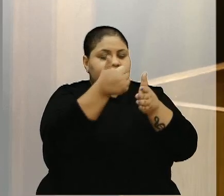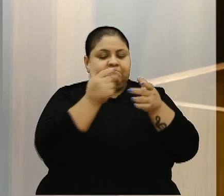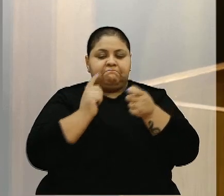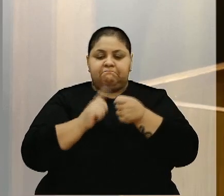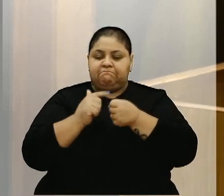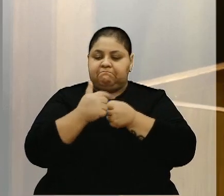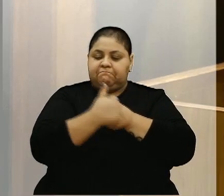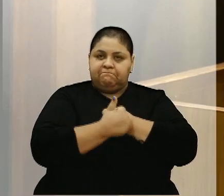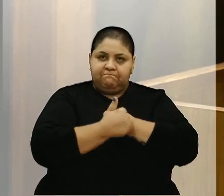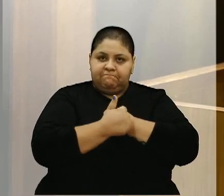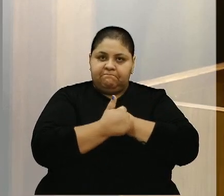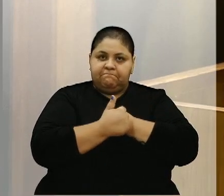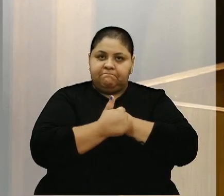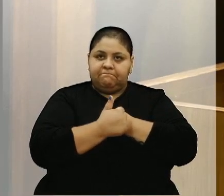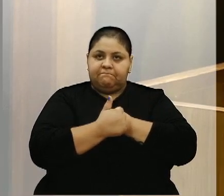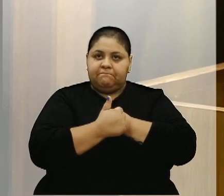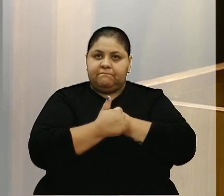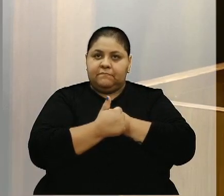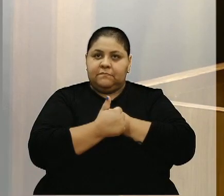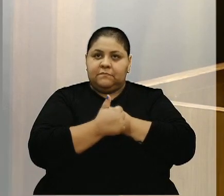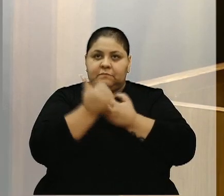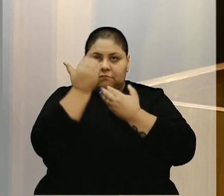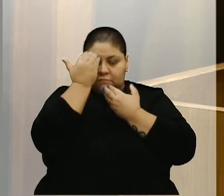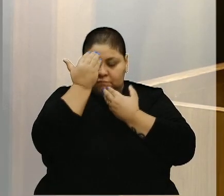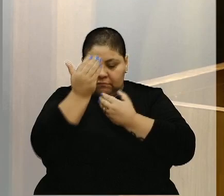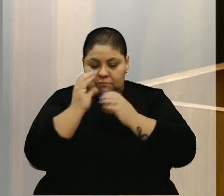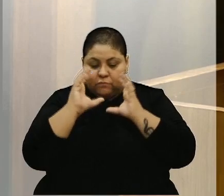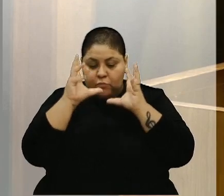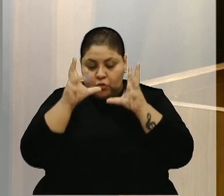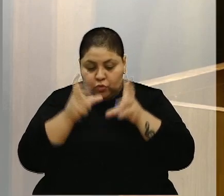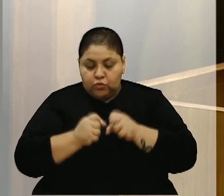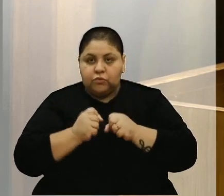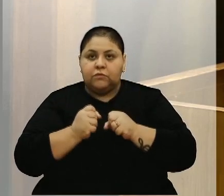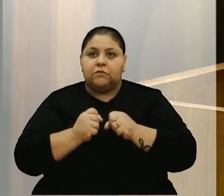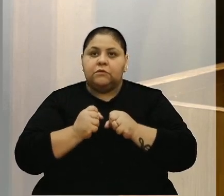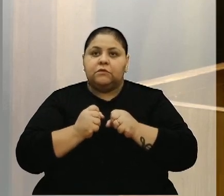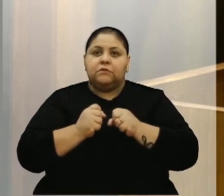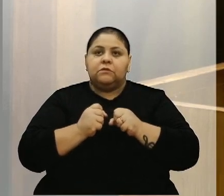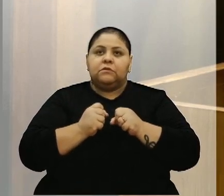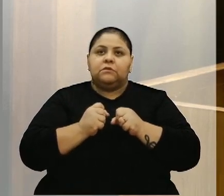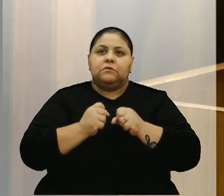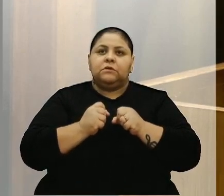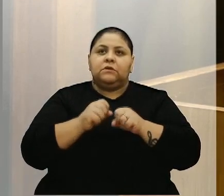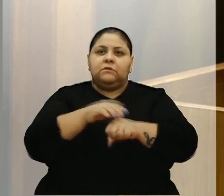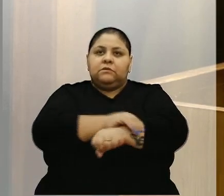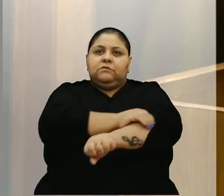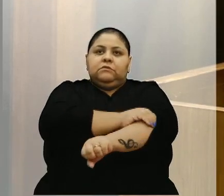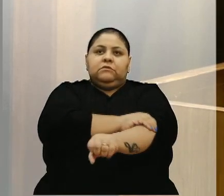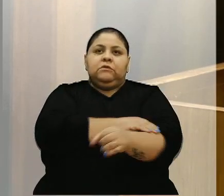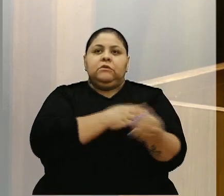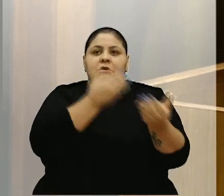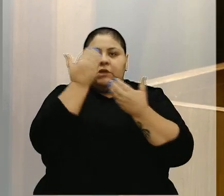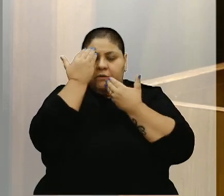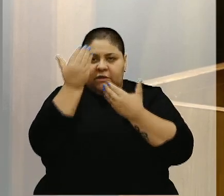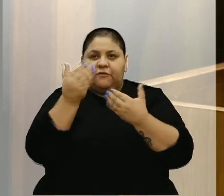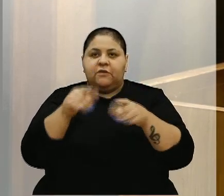cidade. O meu muito obrigado por tudo. O meu muito obrigado por tanto.